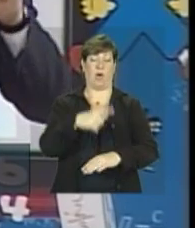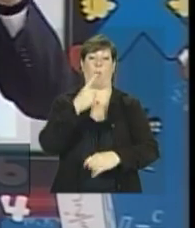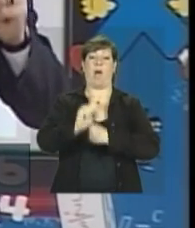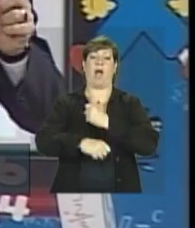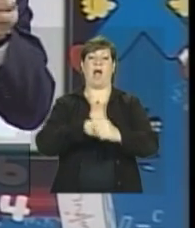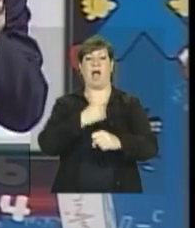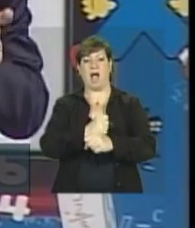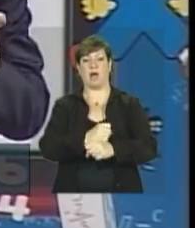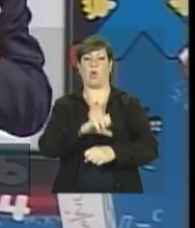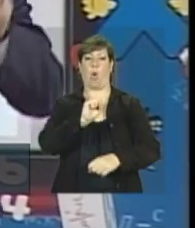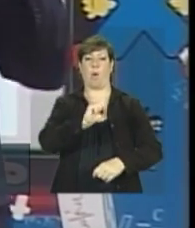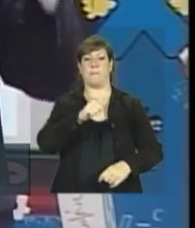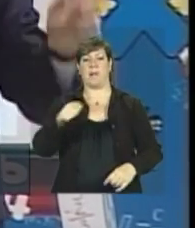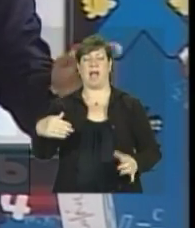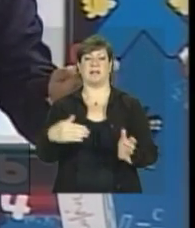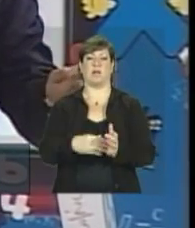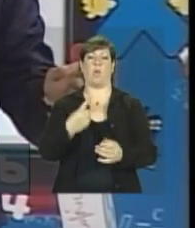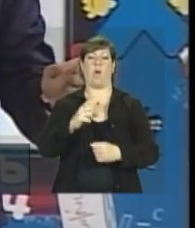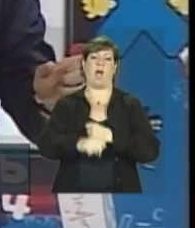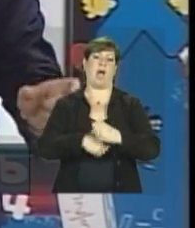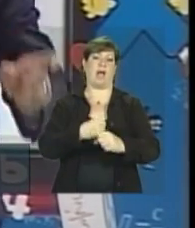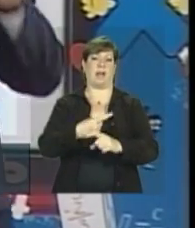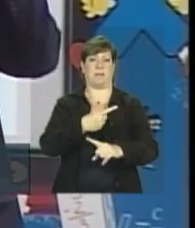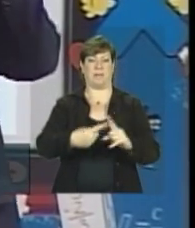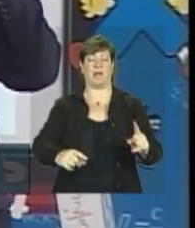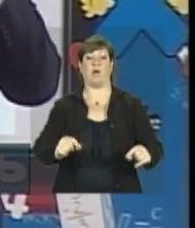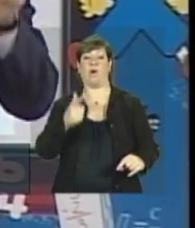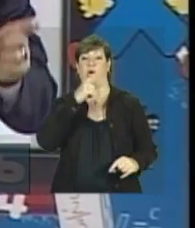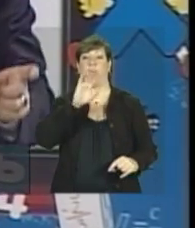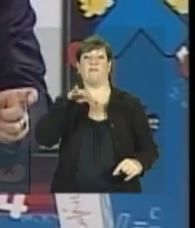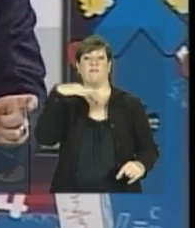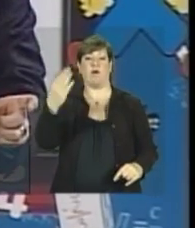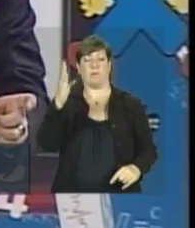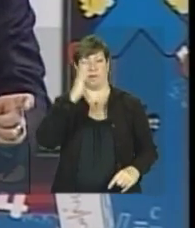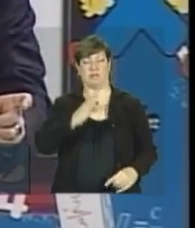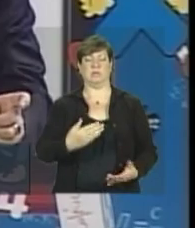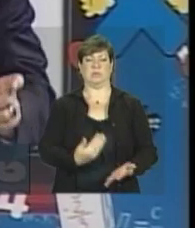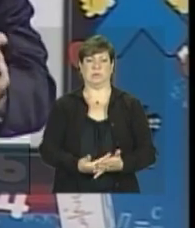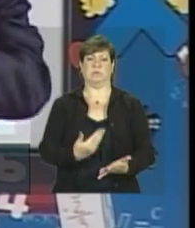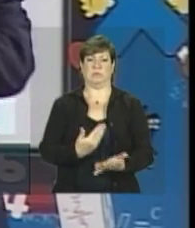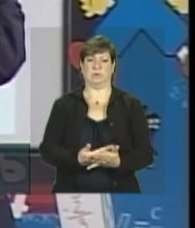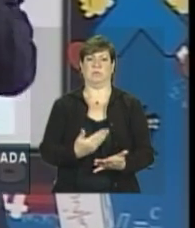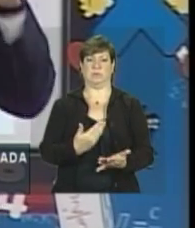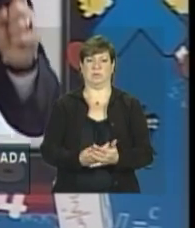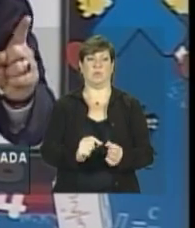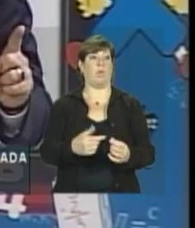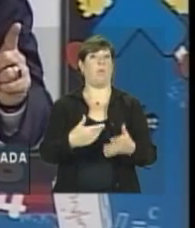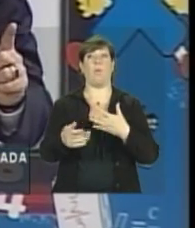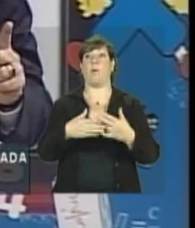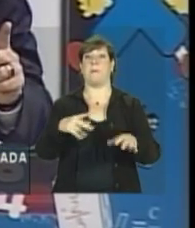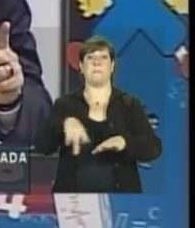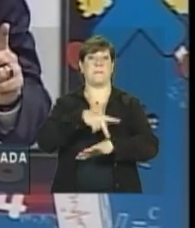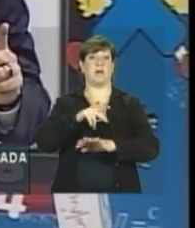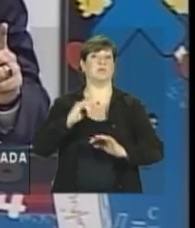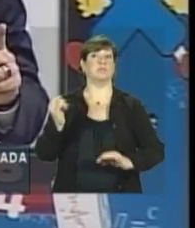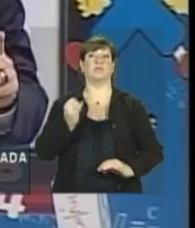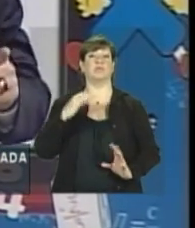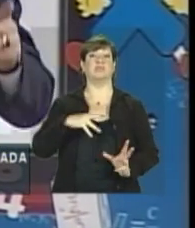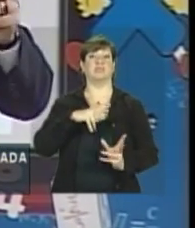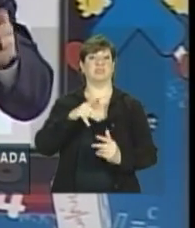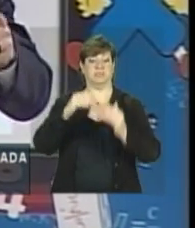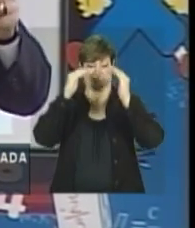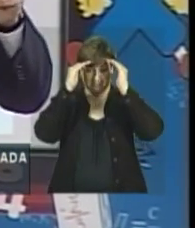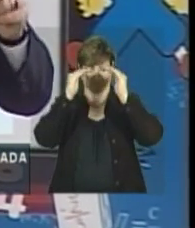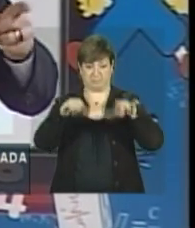1 ano e 8 meses, a 1 ano e meio na graduação, fora do Brasil, reconhecendo o curso que vocês fizeram, em qualquer país importante do mundo.